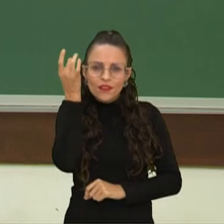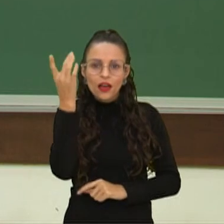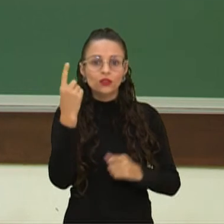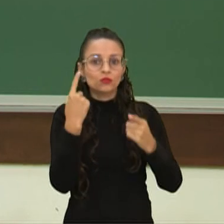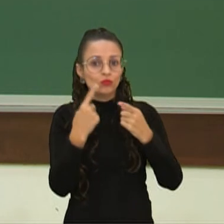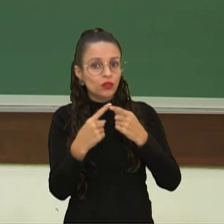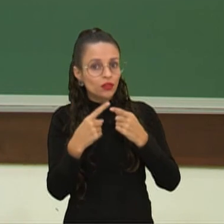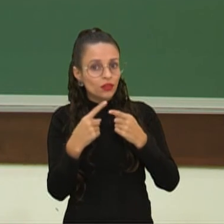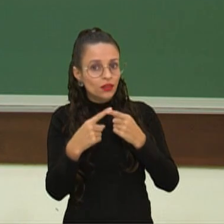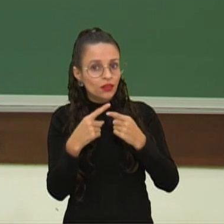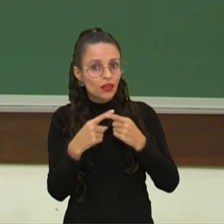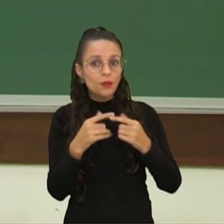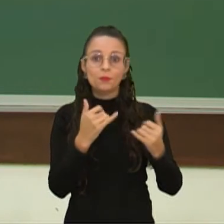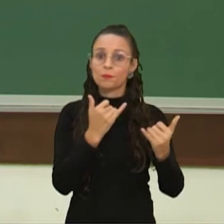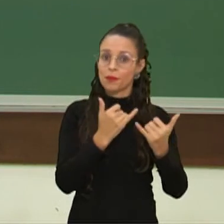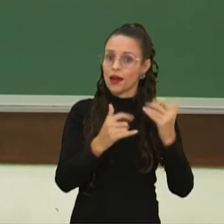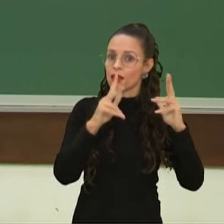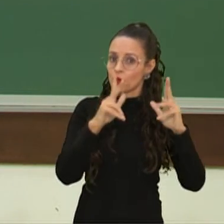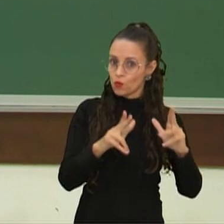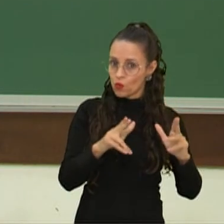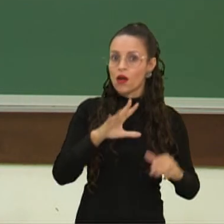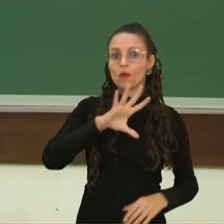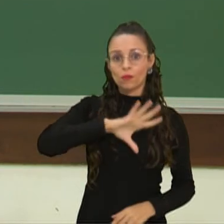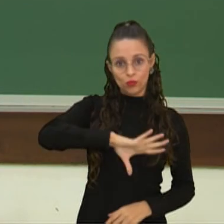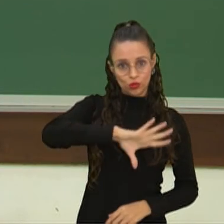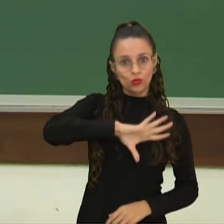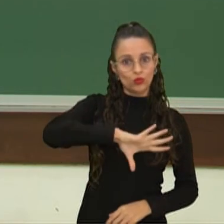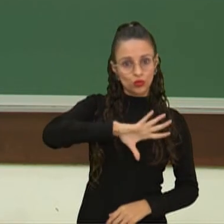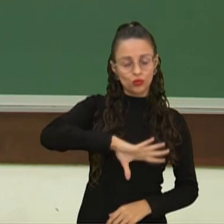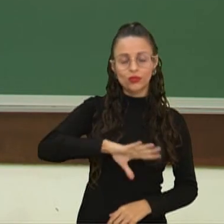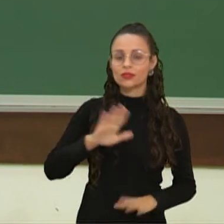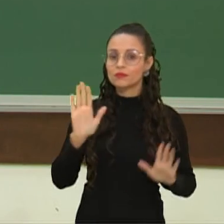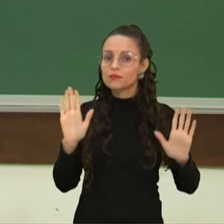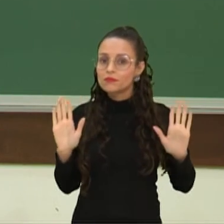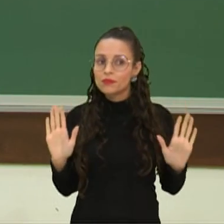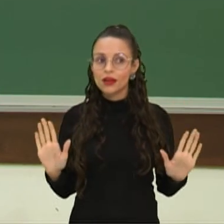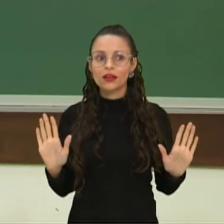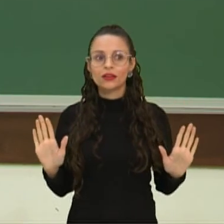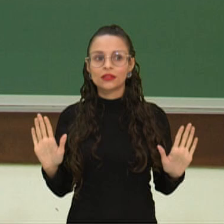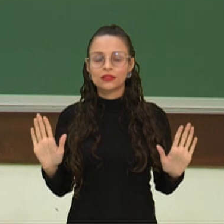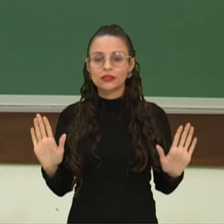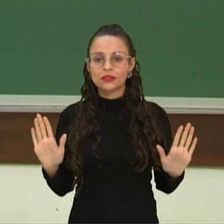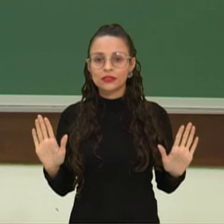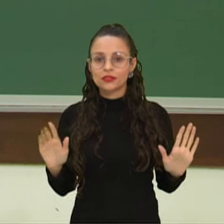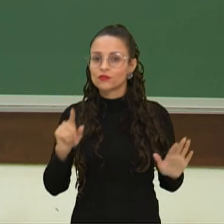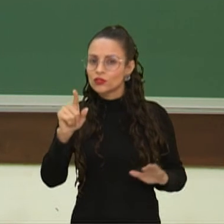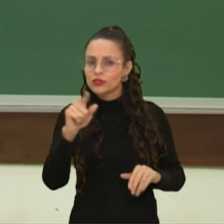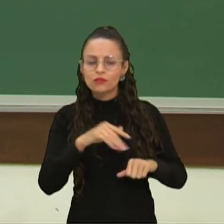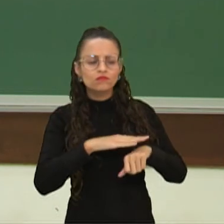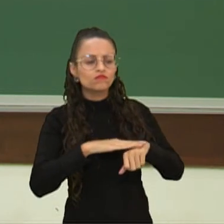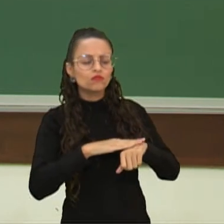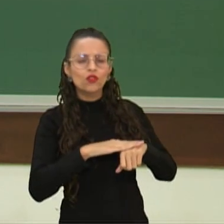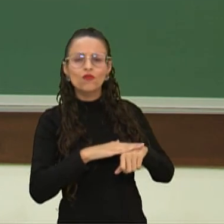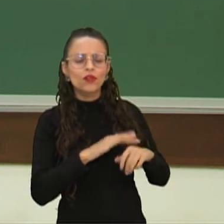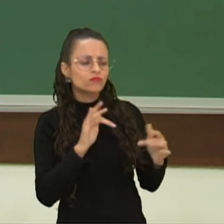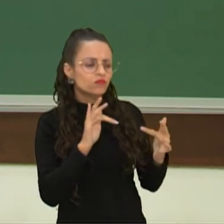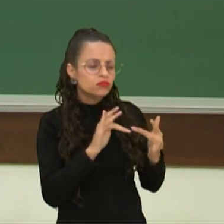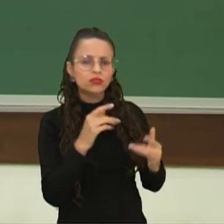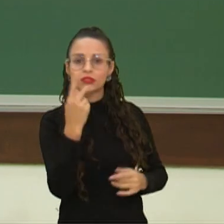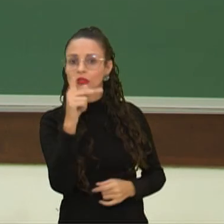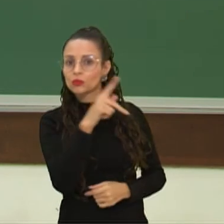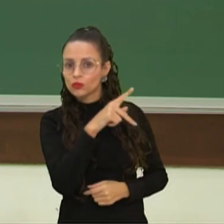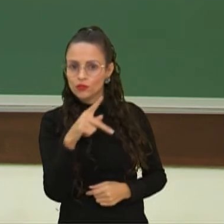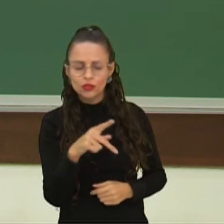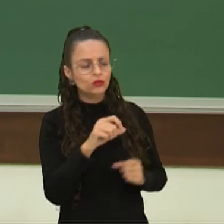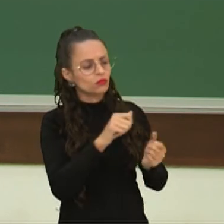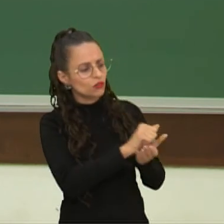é muito parecido com o português, literalmente falando, né? Mas então, assim, fala com o teu professor, ele vai passar mais atividades para